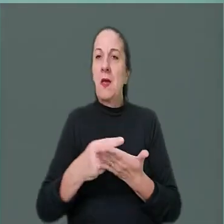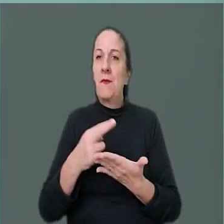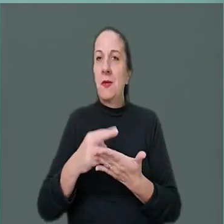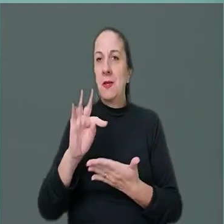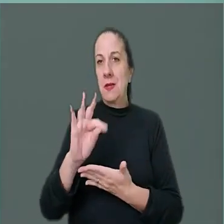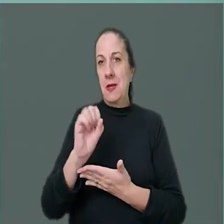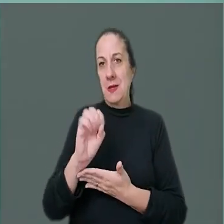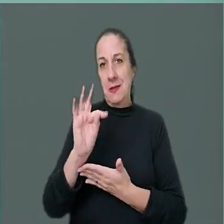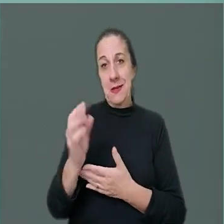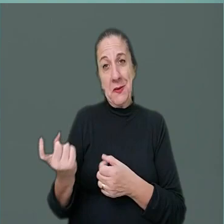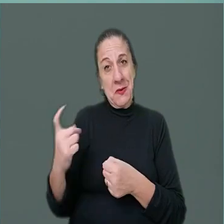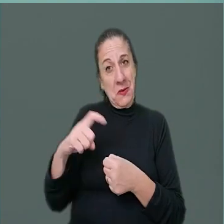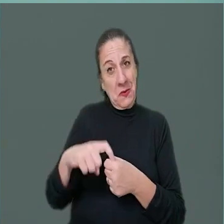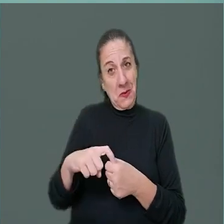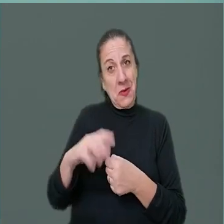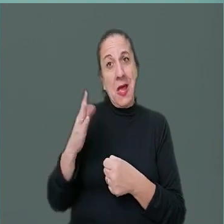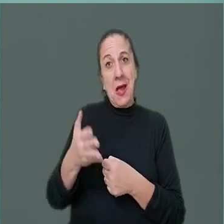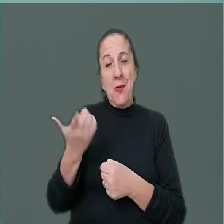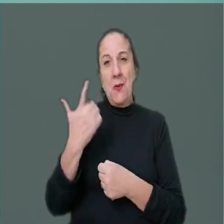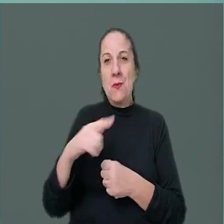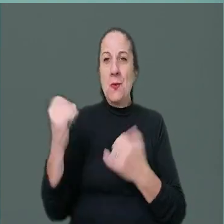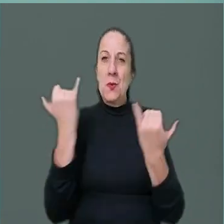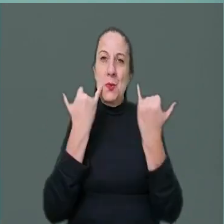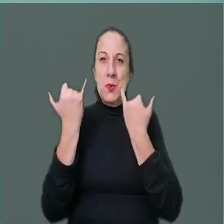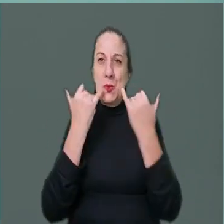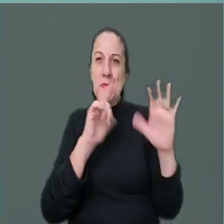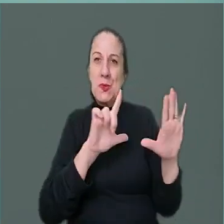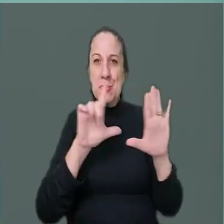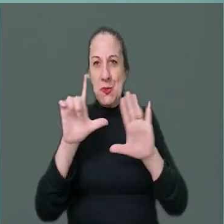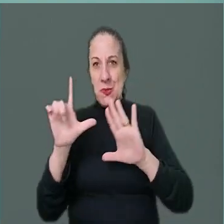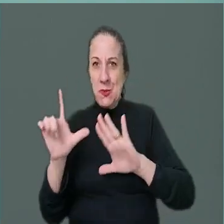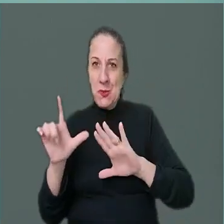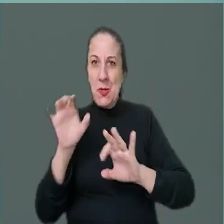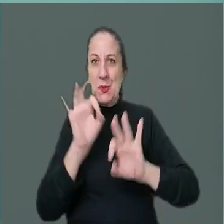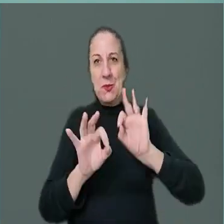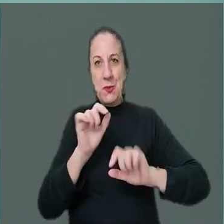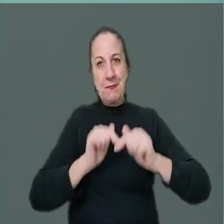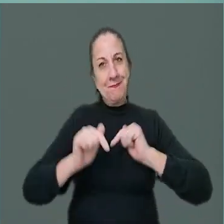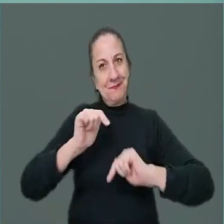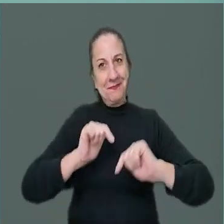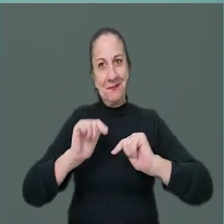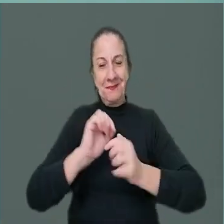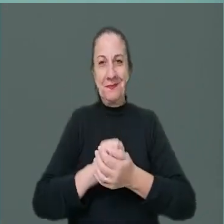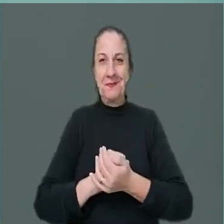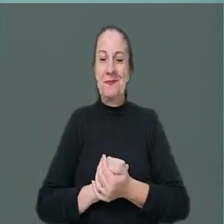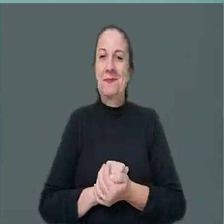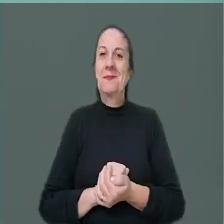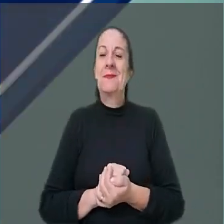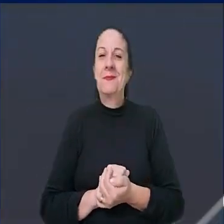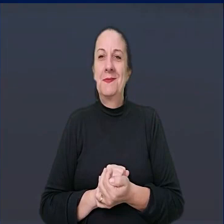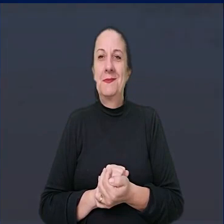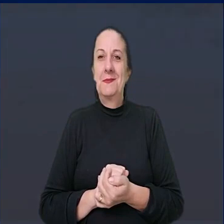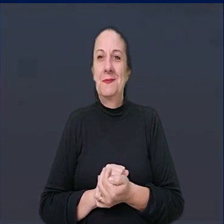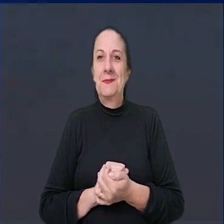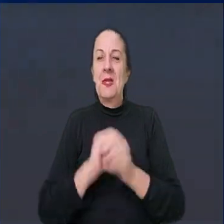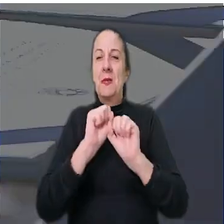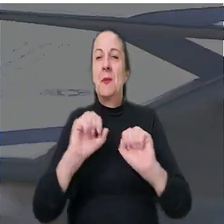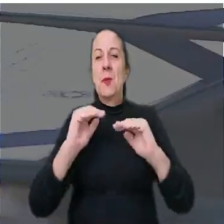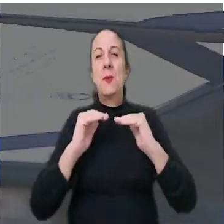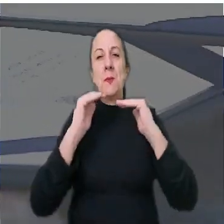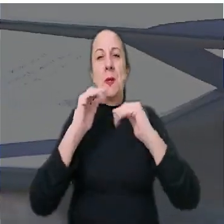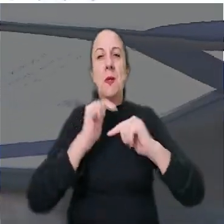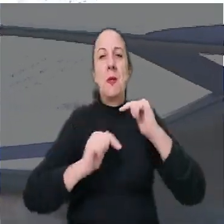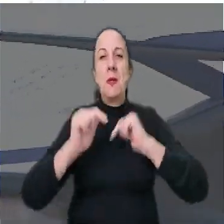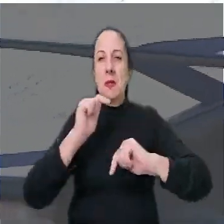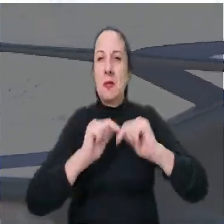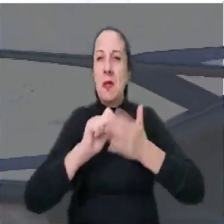O Revista TST está de volta. Fique agora com outras notícias da semana na Justiça do Trabalho. O